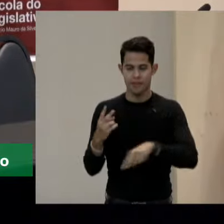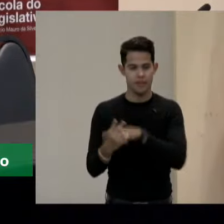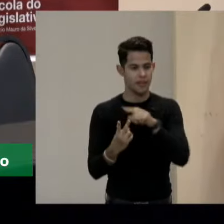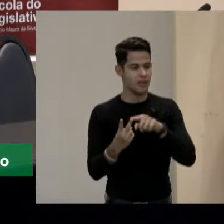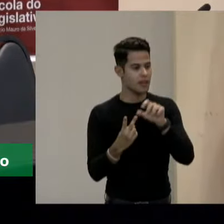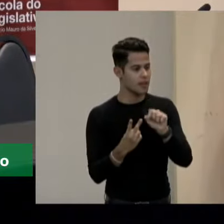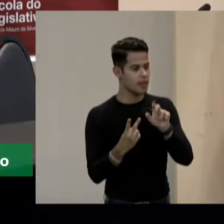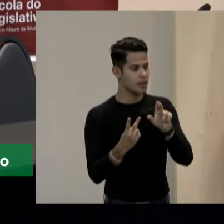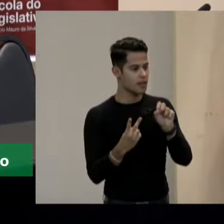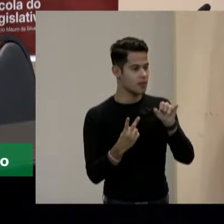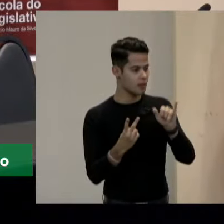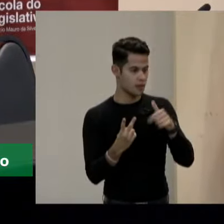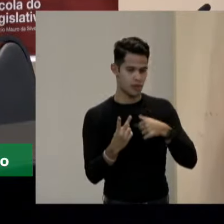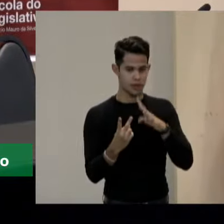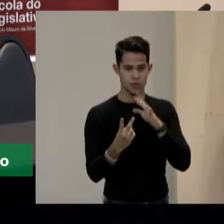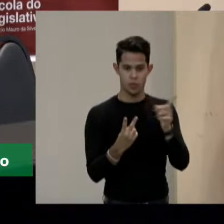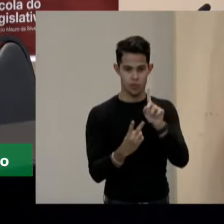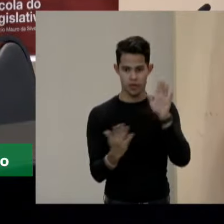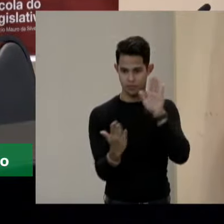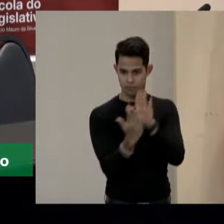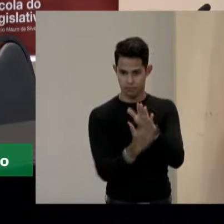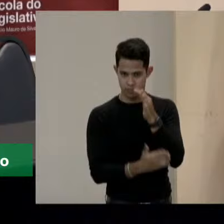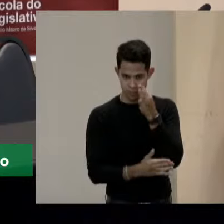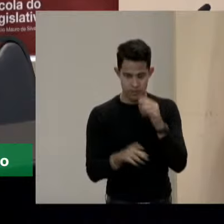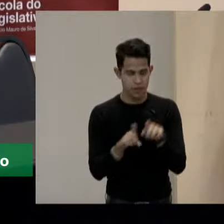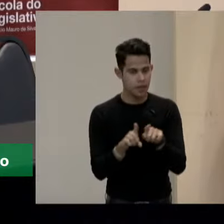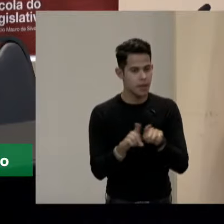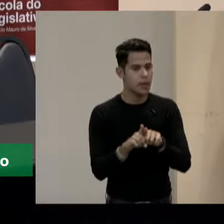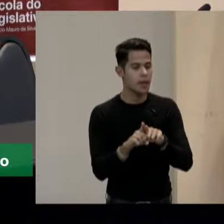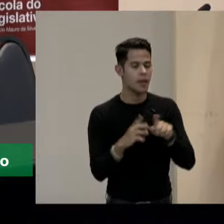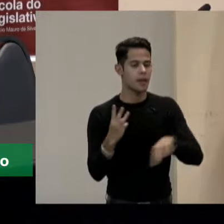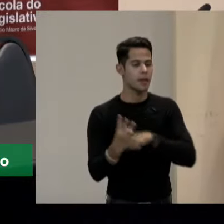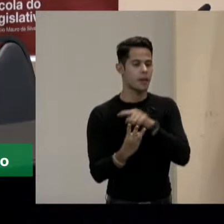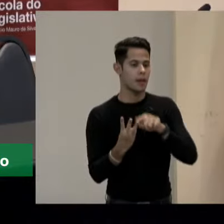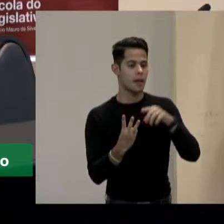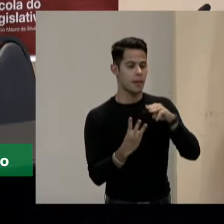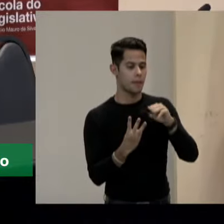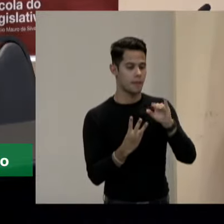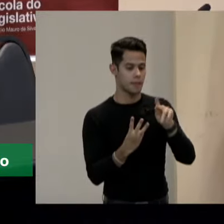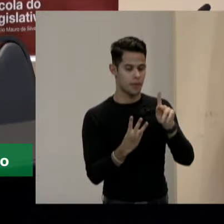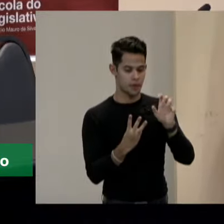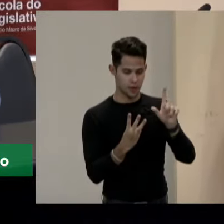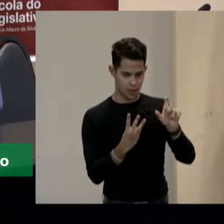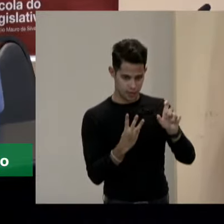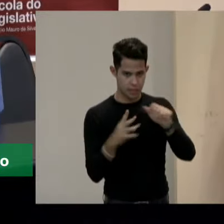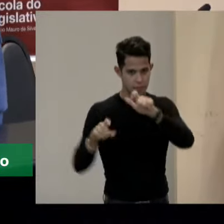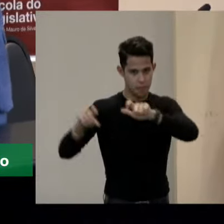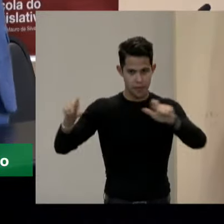não conheço pessoalmente, quero dar um beijo na Suzy. A Michele, são pessoas que cuidaram, que zelaram da minha pessoa. E